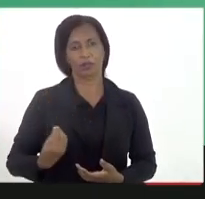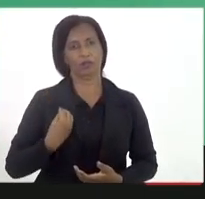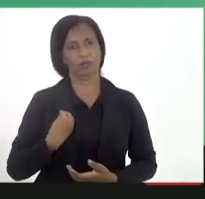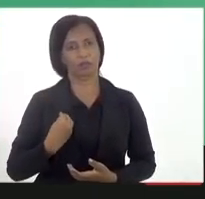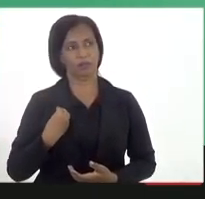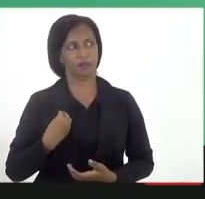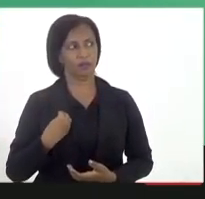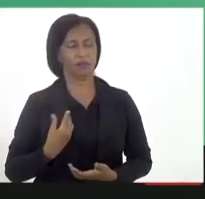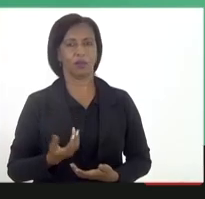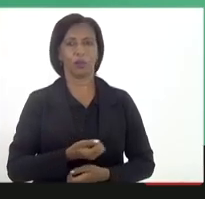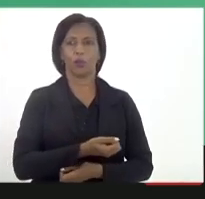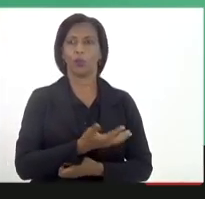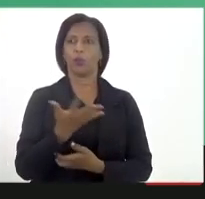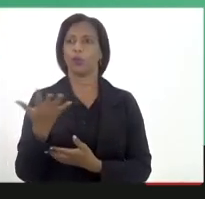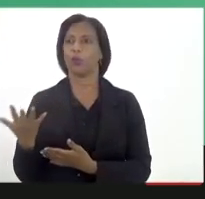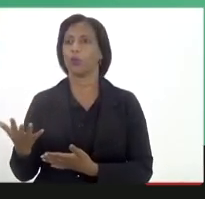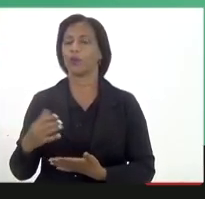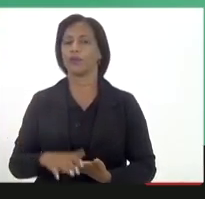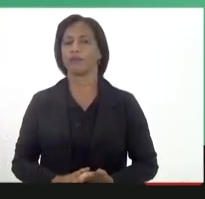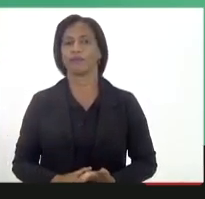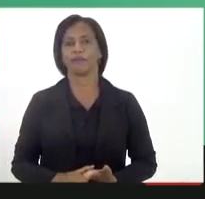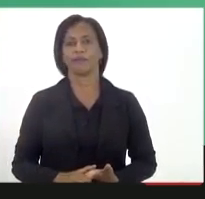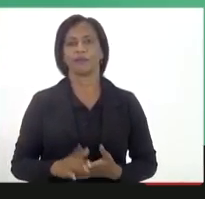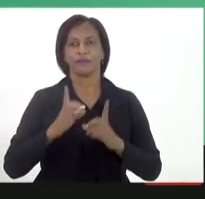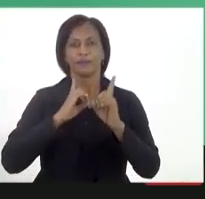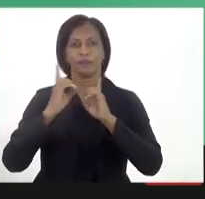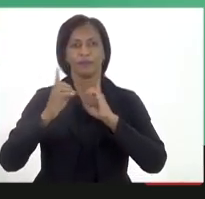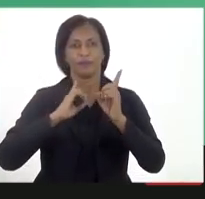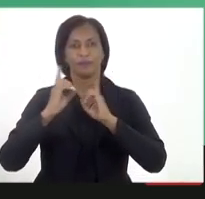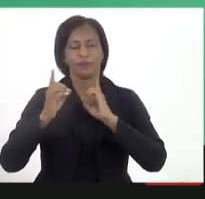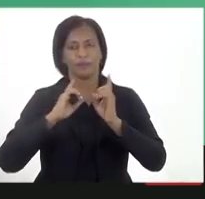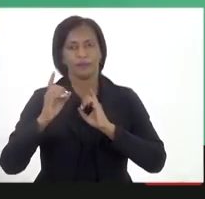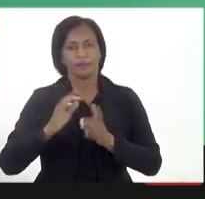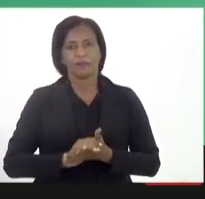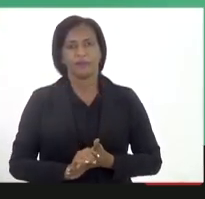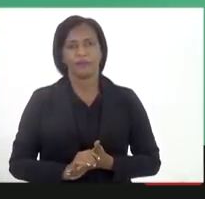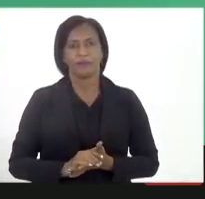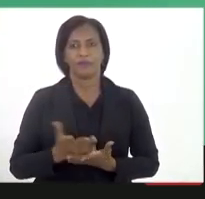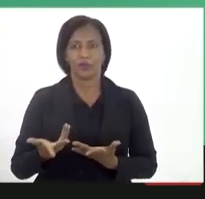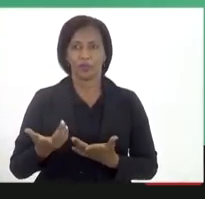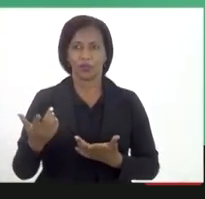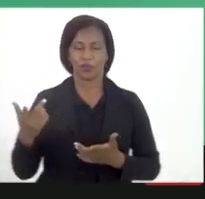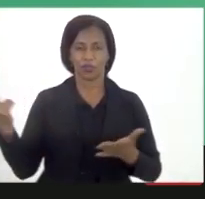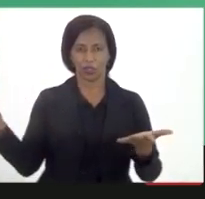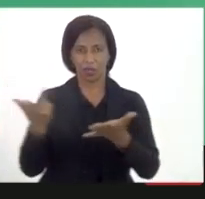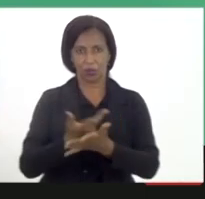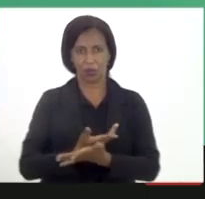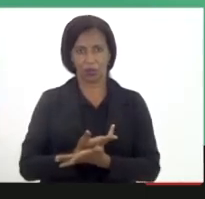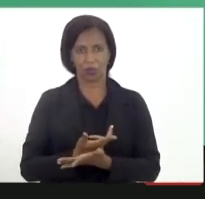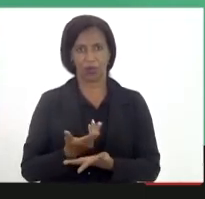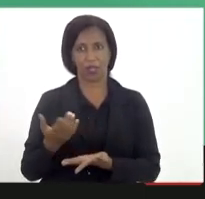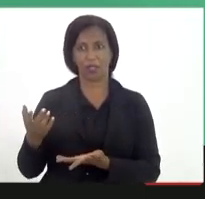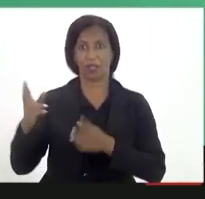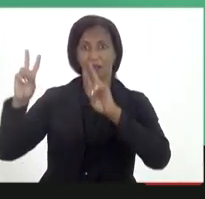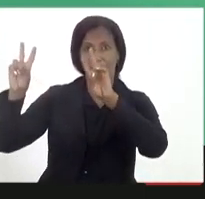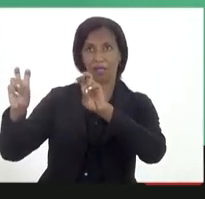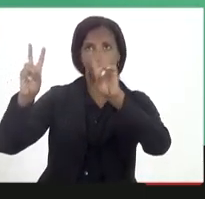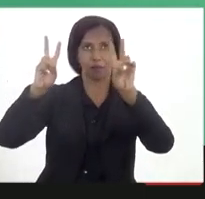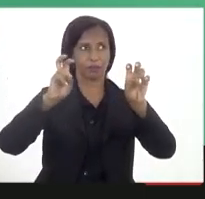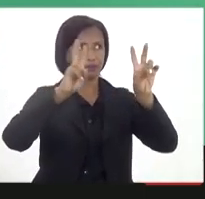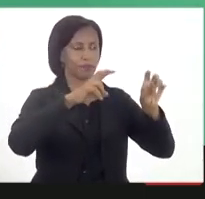então tá é tanta é discussão mais ainda as erradas com relação ao a vários temas